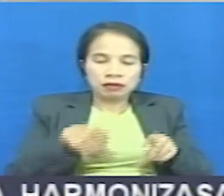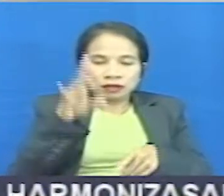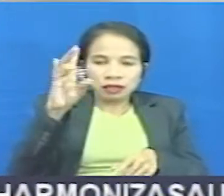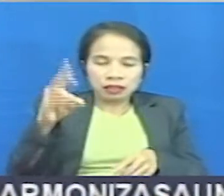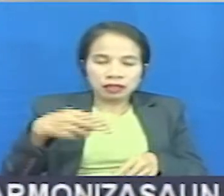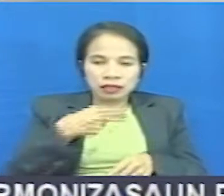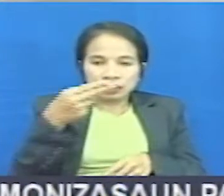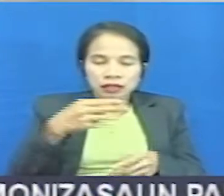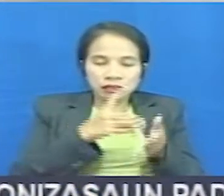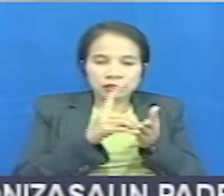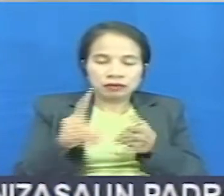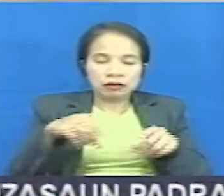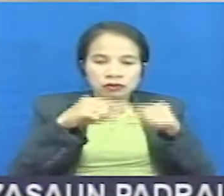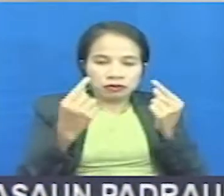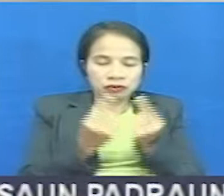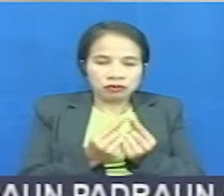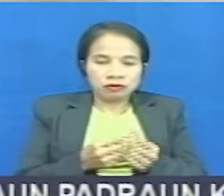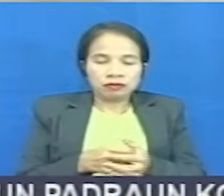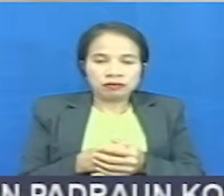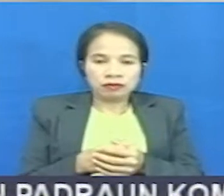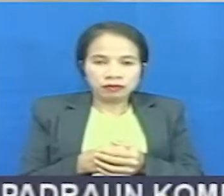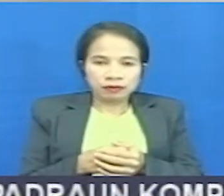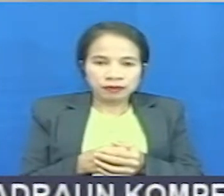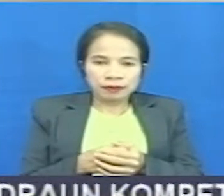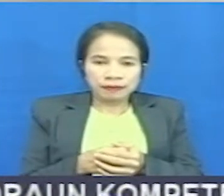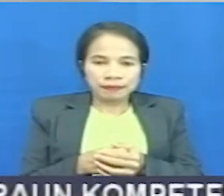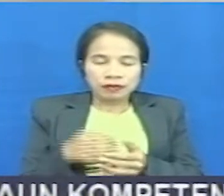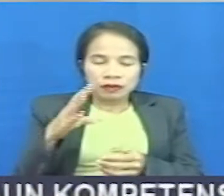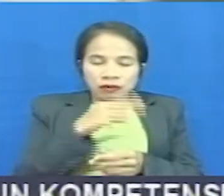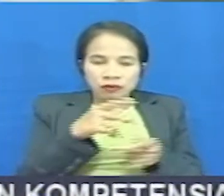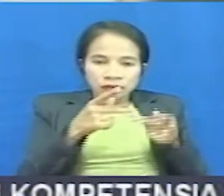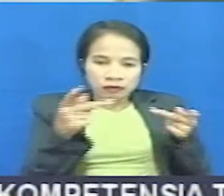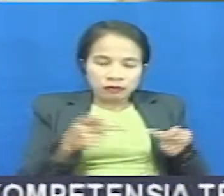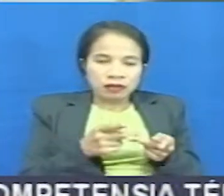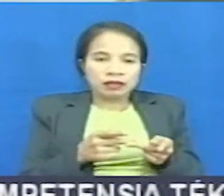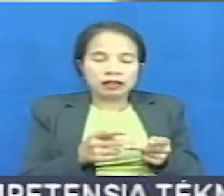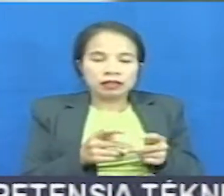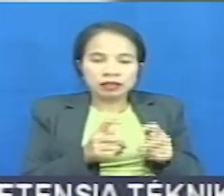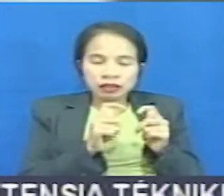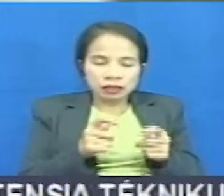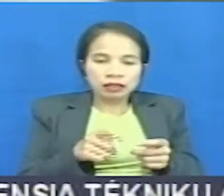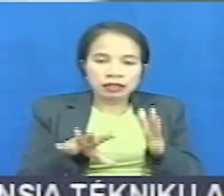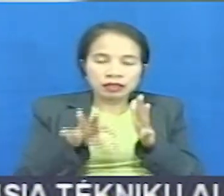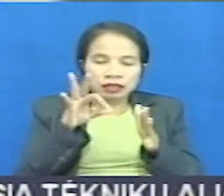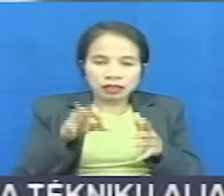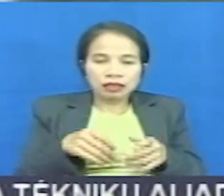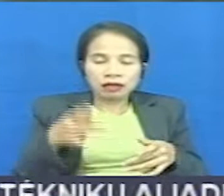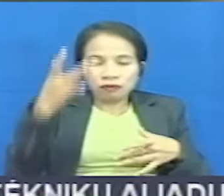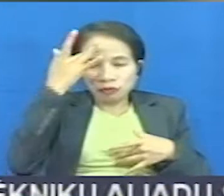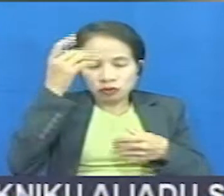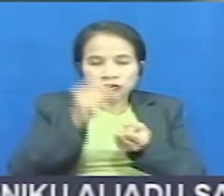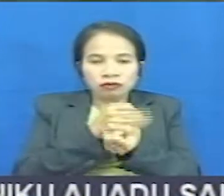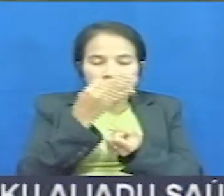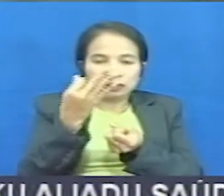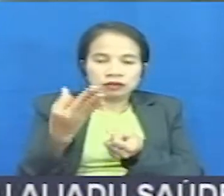Quinta-feira semana ne equipa vigilância epidemiológica no laboratorium hetantan caso positivo mane ida ia